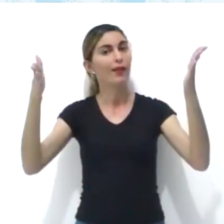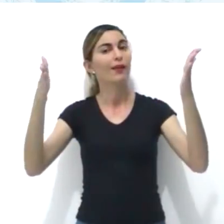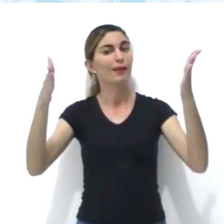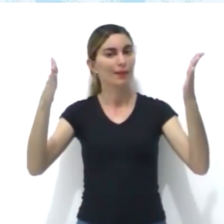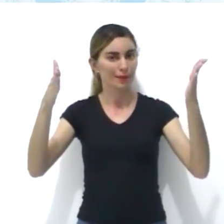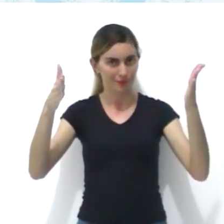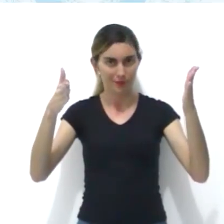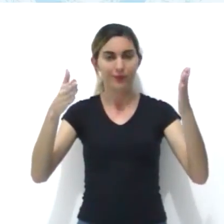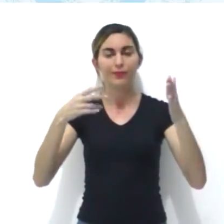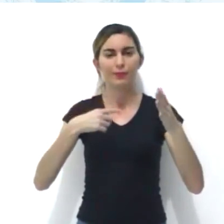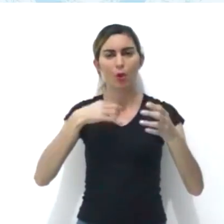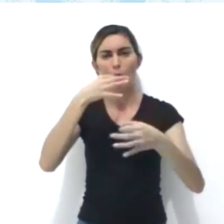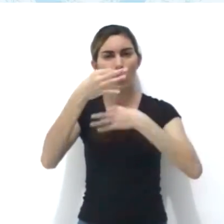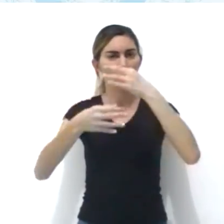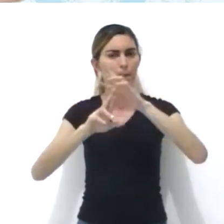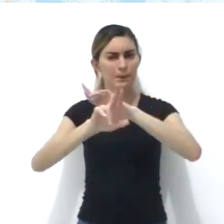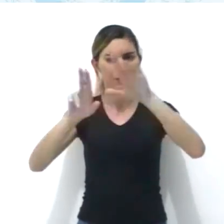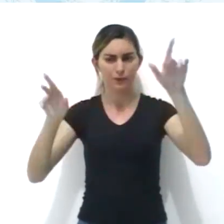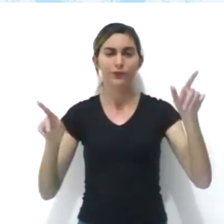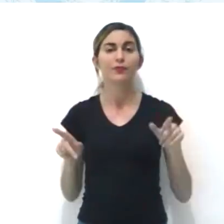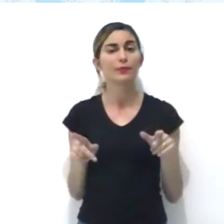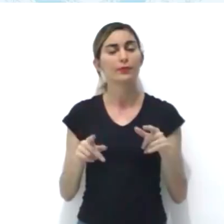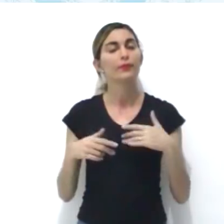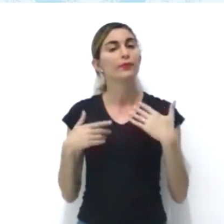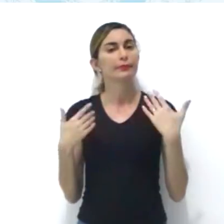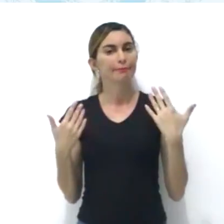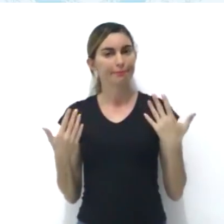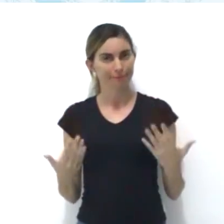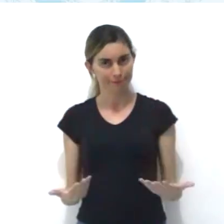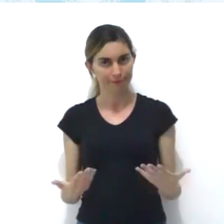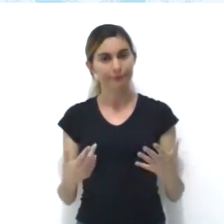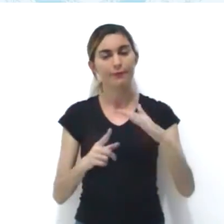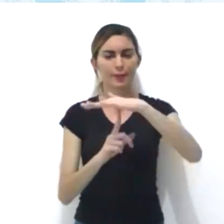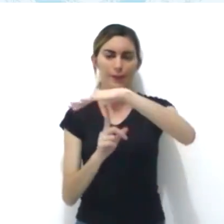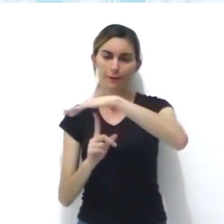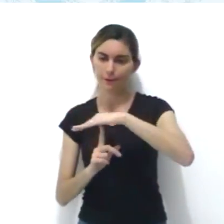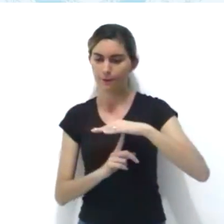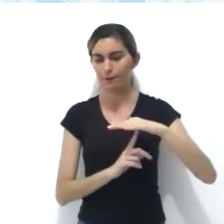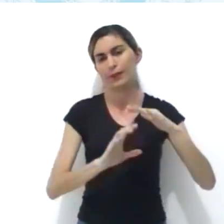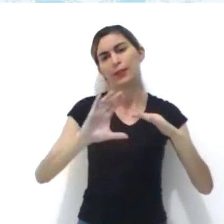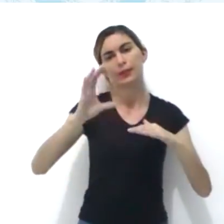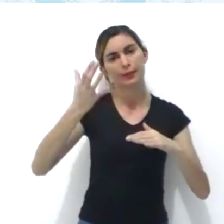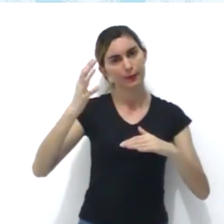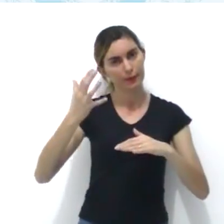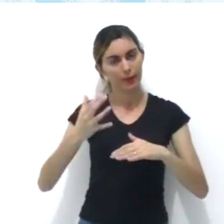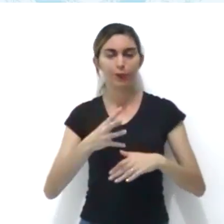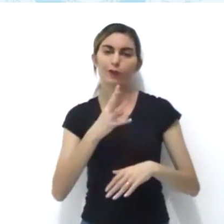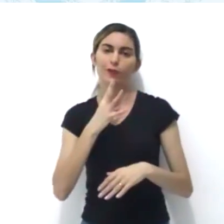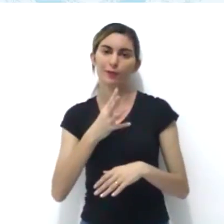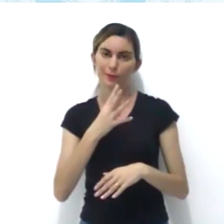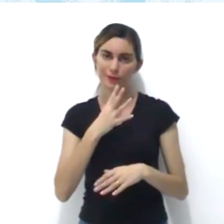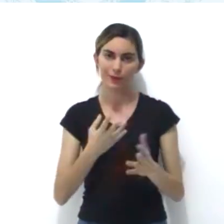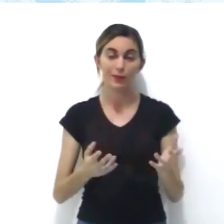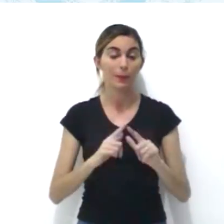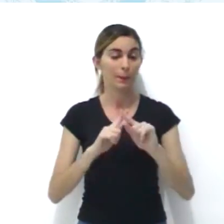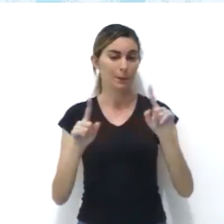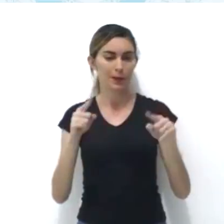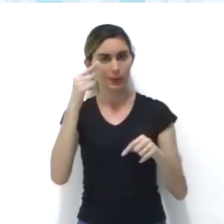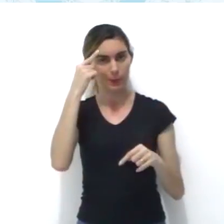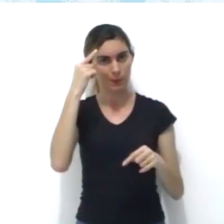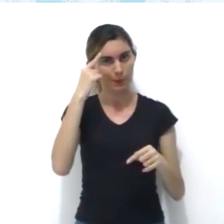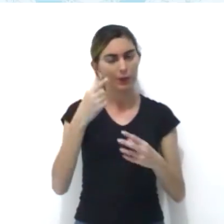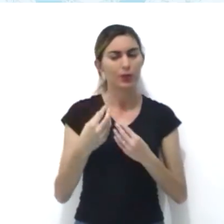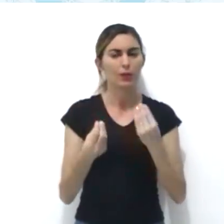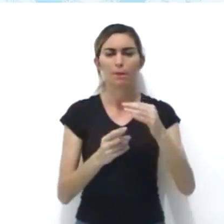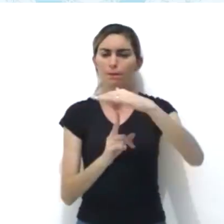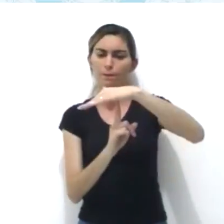esse pensamento, abram um leque de opções. E aí, feiras de ciências, né? Vocês devem conhecer.